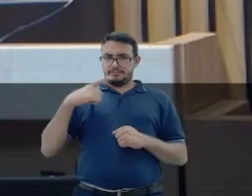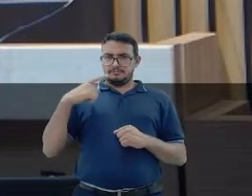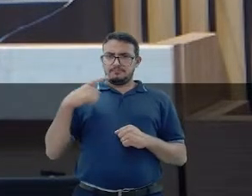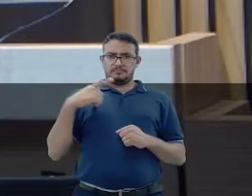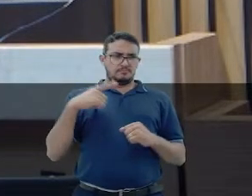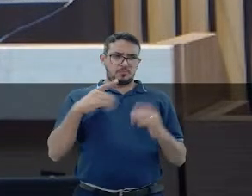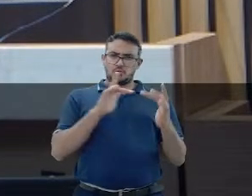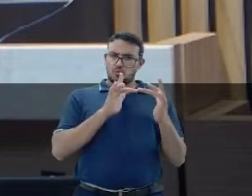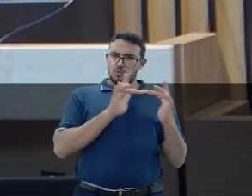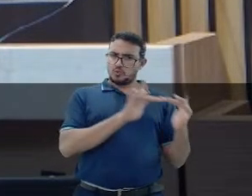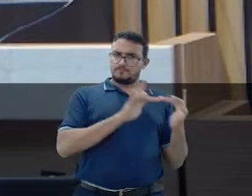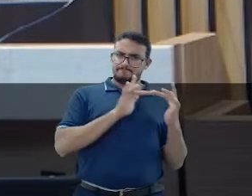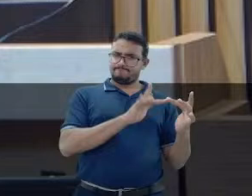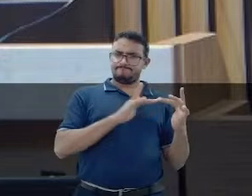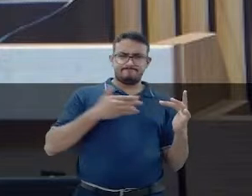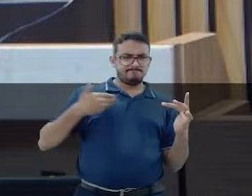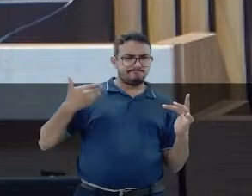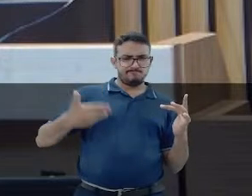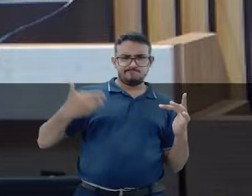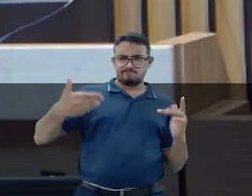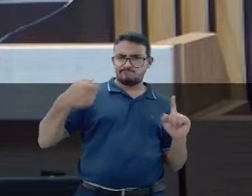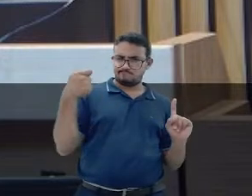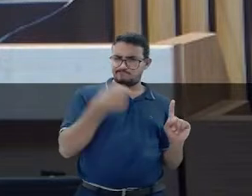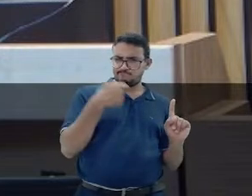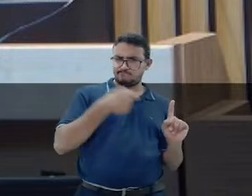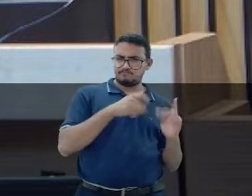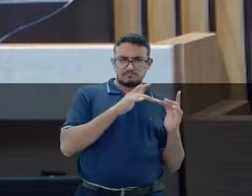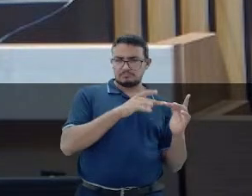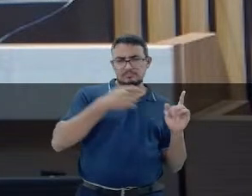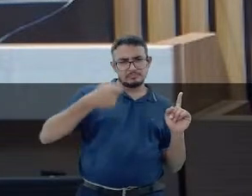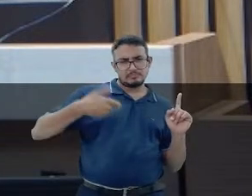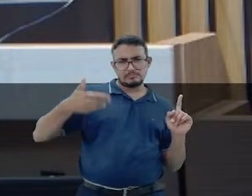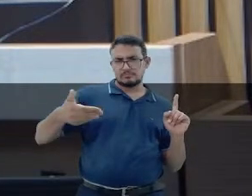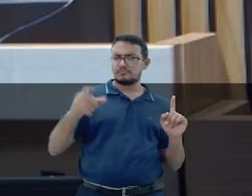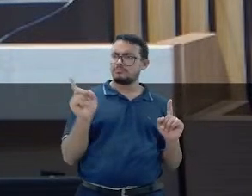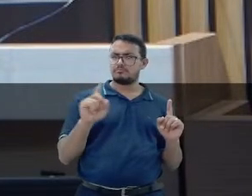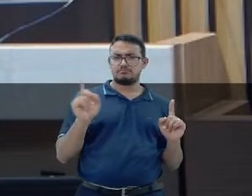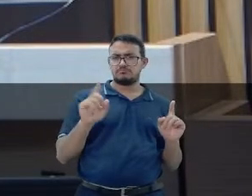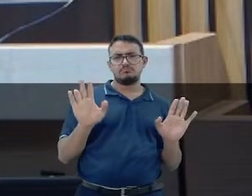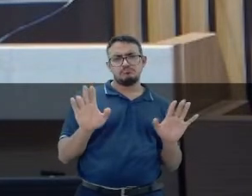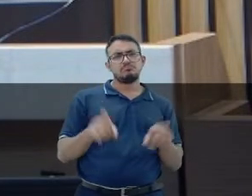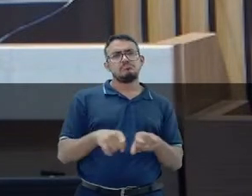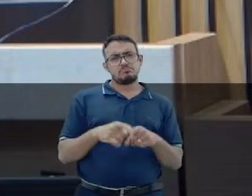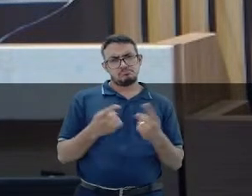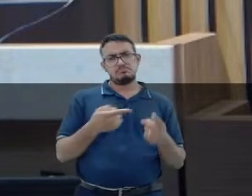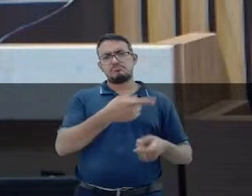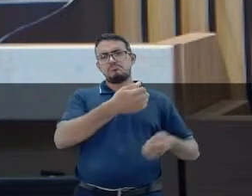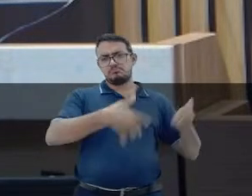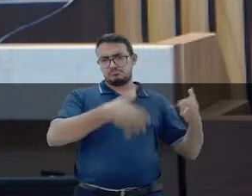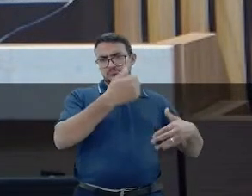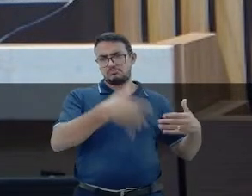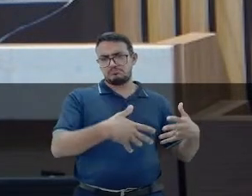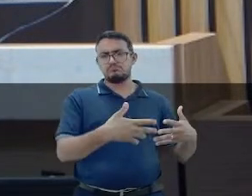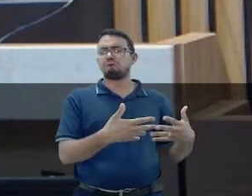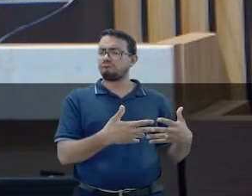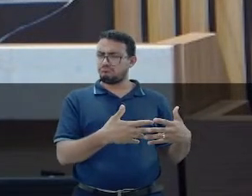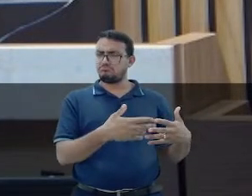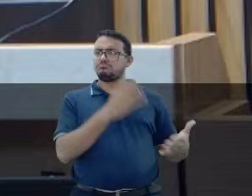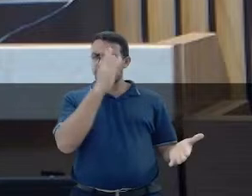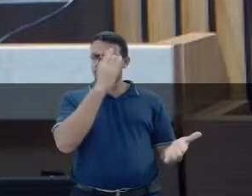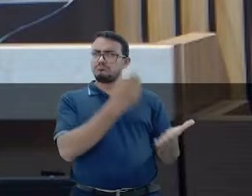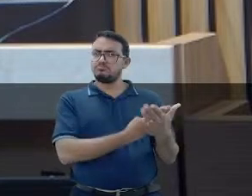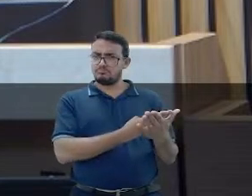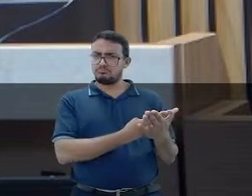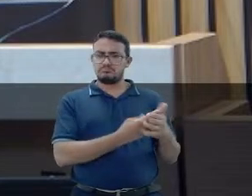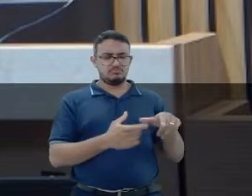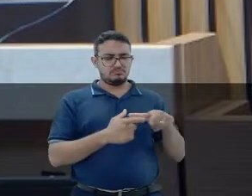o reclamante, não desmerece seu depoimento, uma vez que suas assertivas coincidiram com os registros válidos do